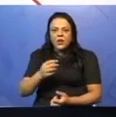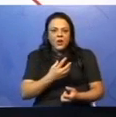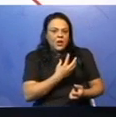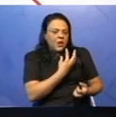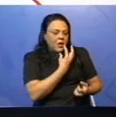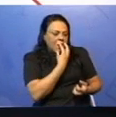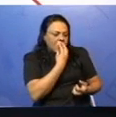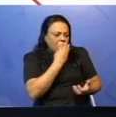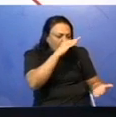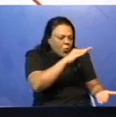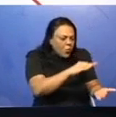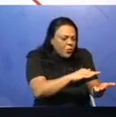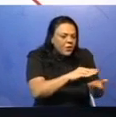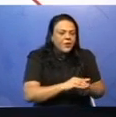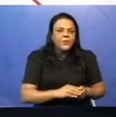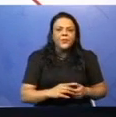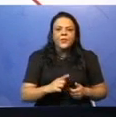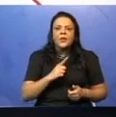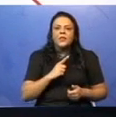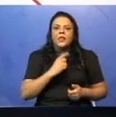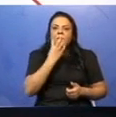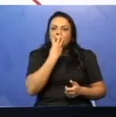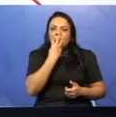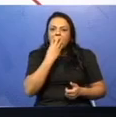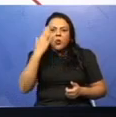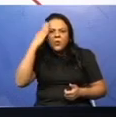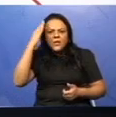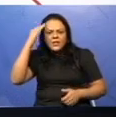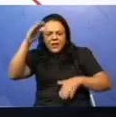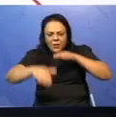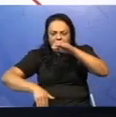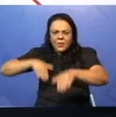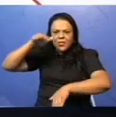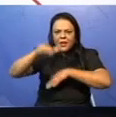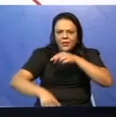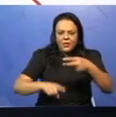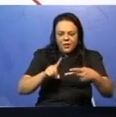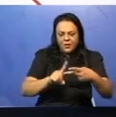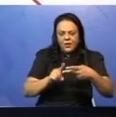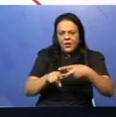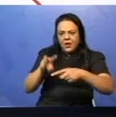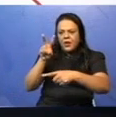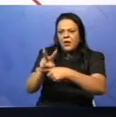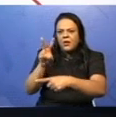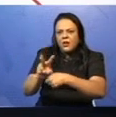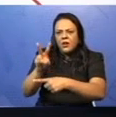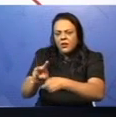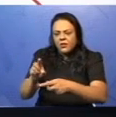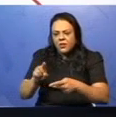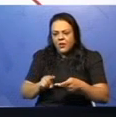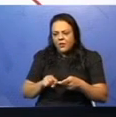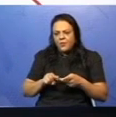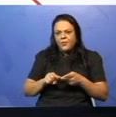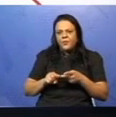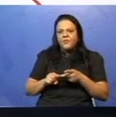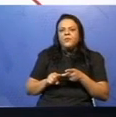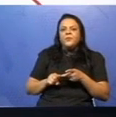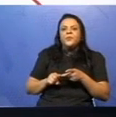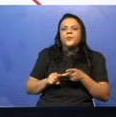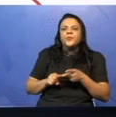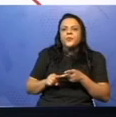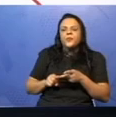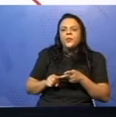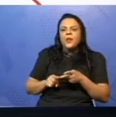que têm habilidades de natação, de guarda, de pastoreio, enfim, tudo habilidade